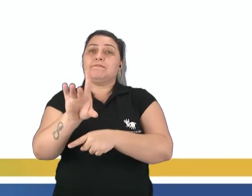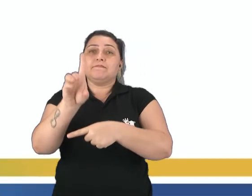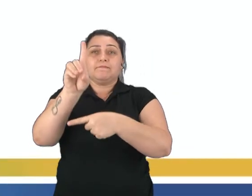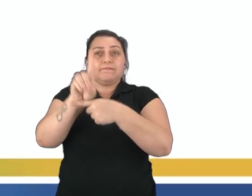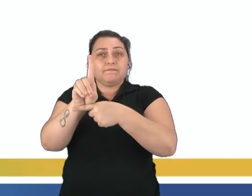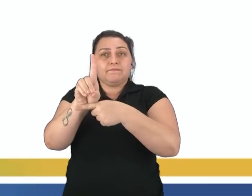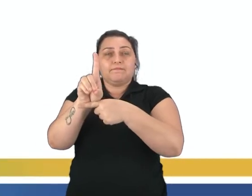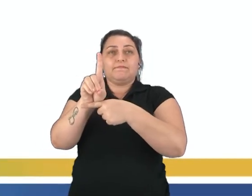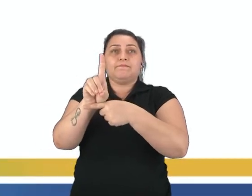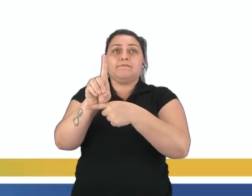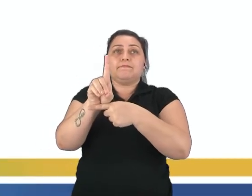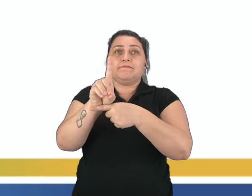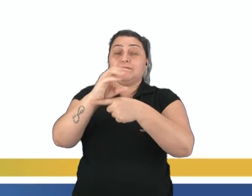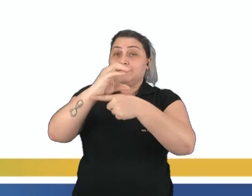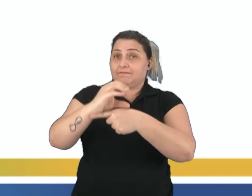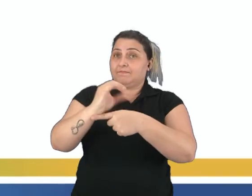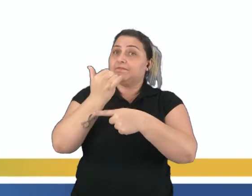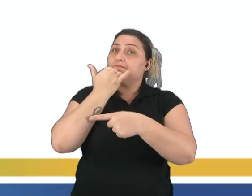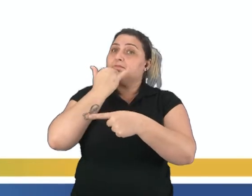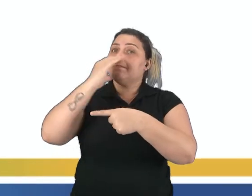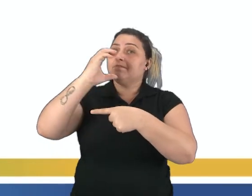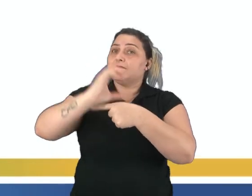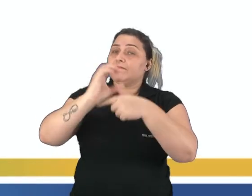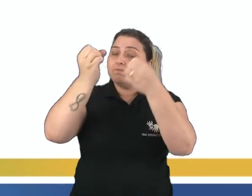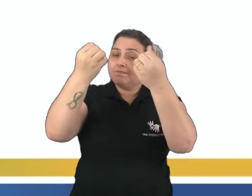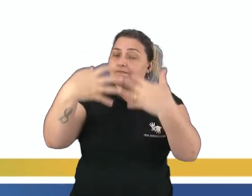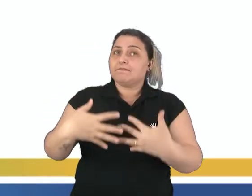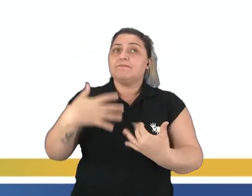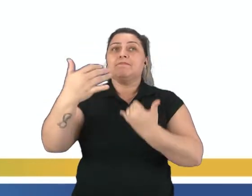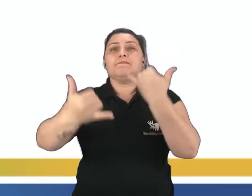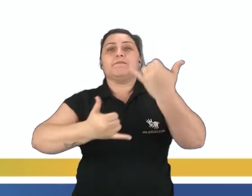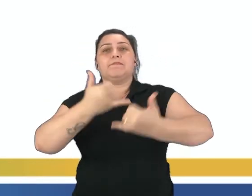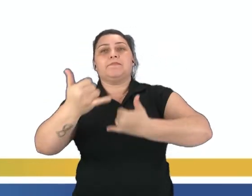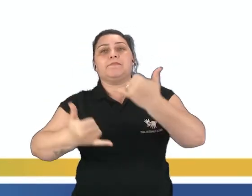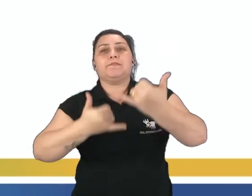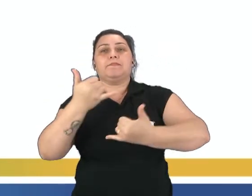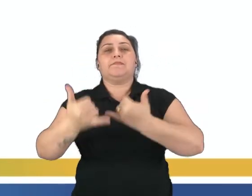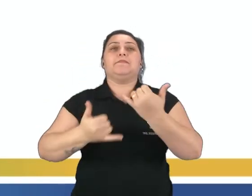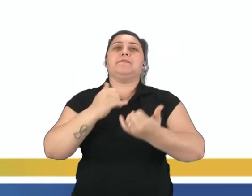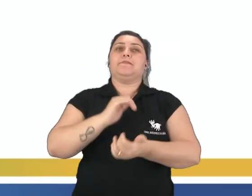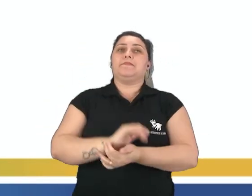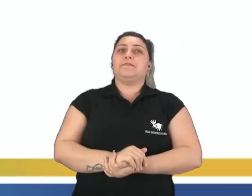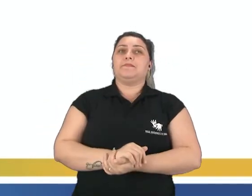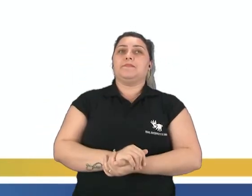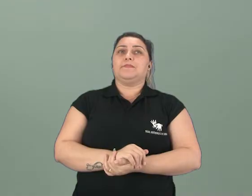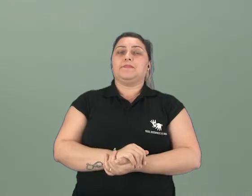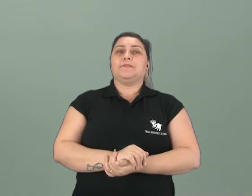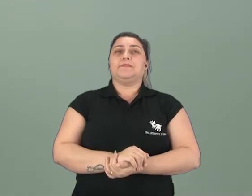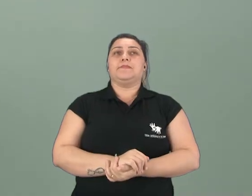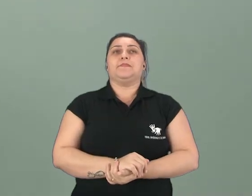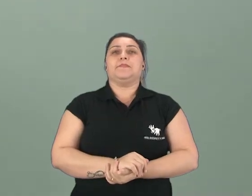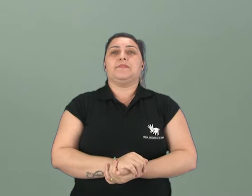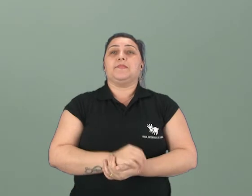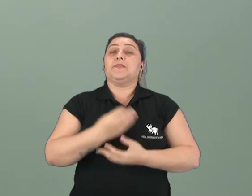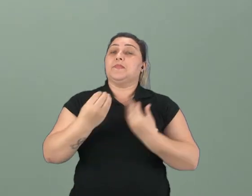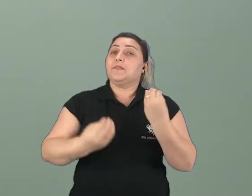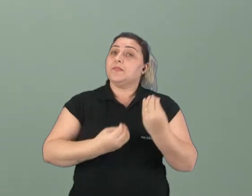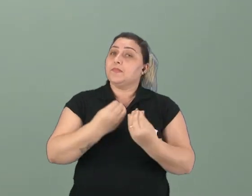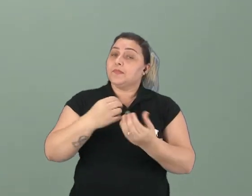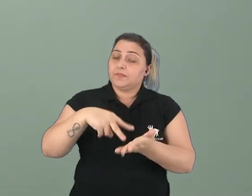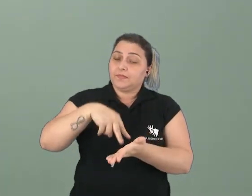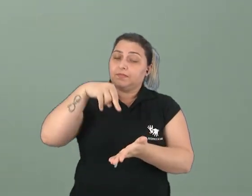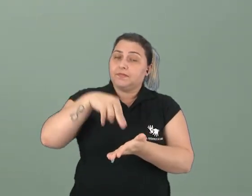a letra C, né? Explicar uma brincadeira. Está explicando como se